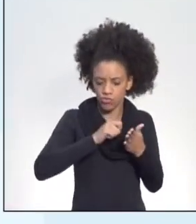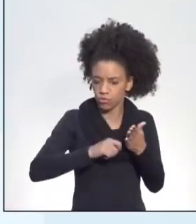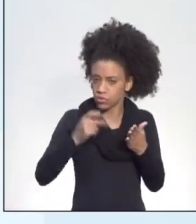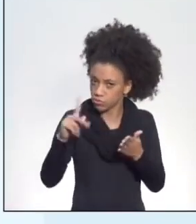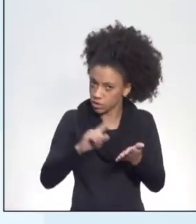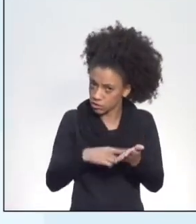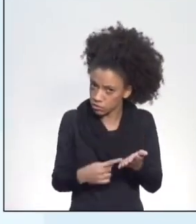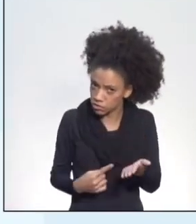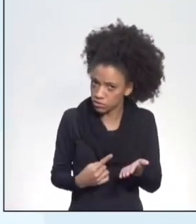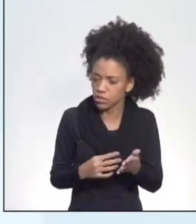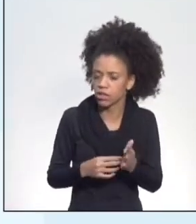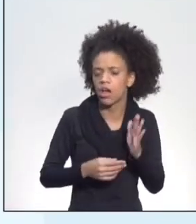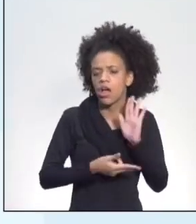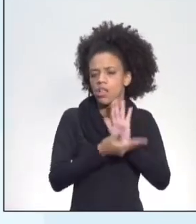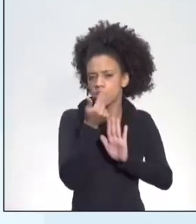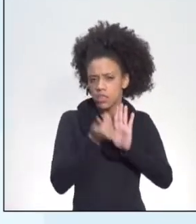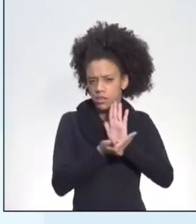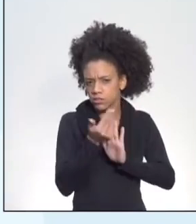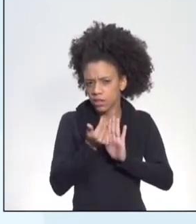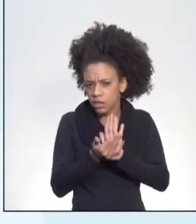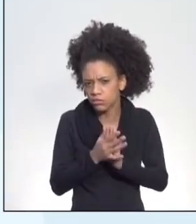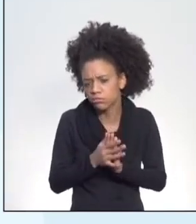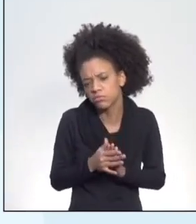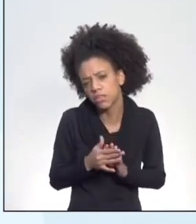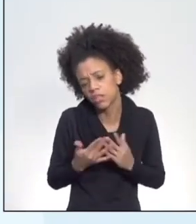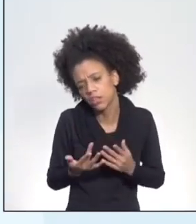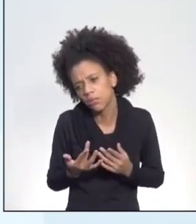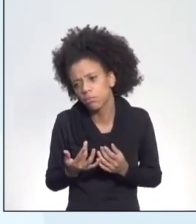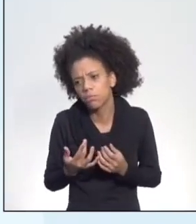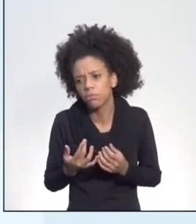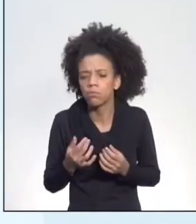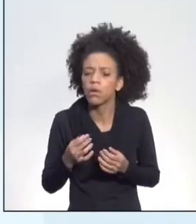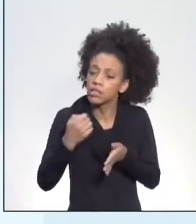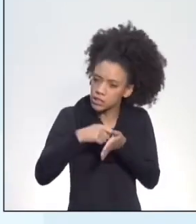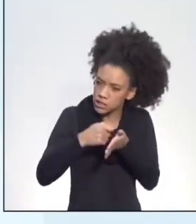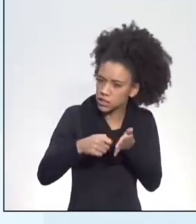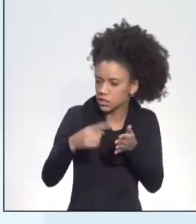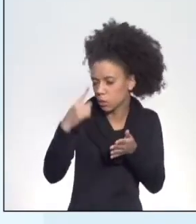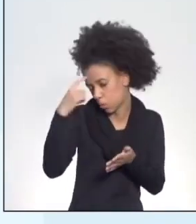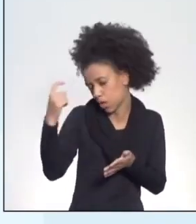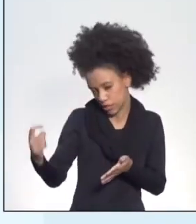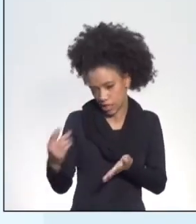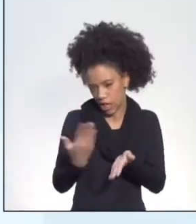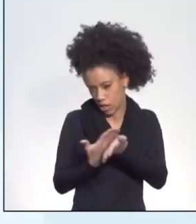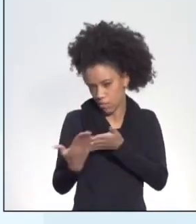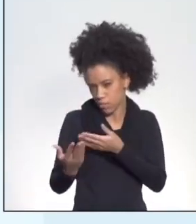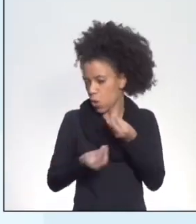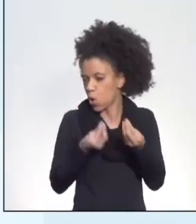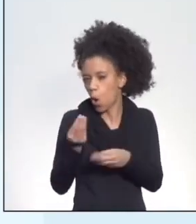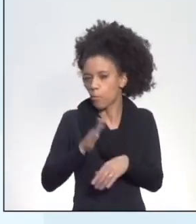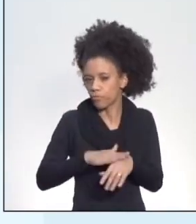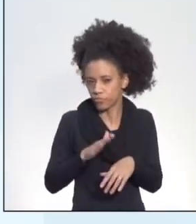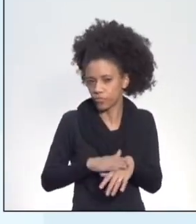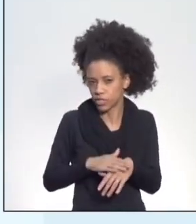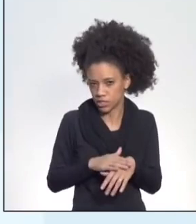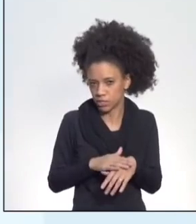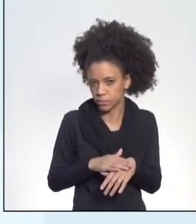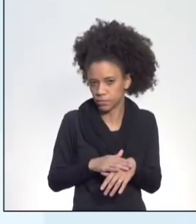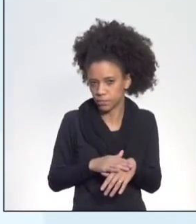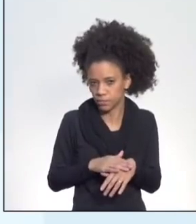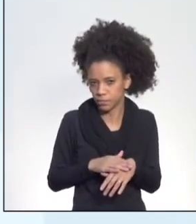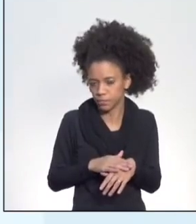vocês desenhos e alguma parte escrita aí, uma ideia inicial de como que vocês poderiam estar